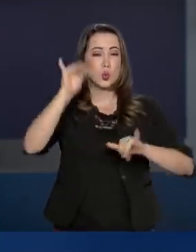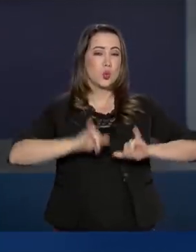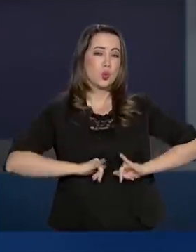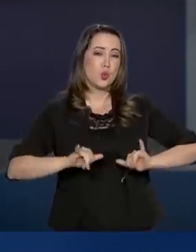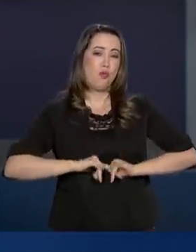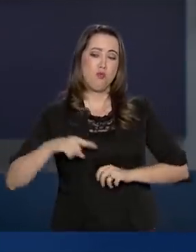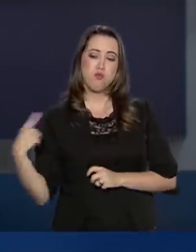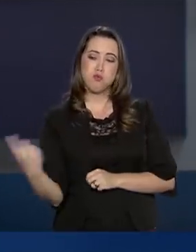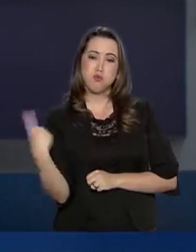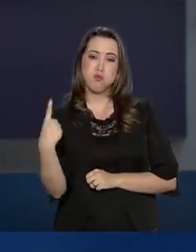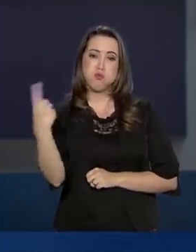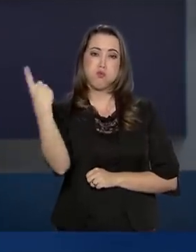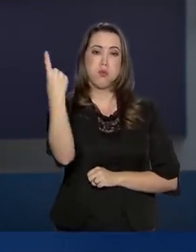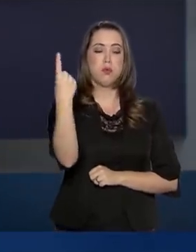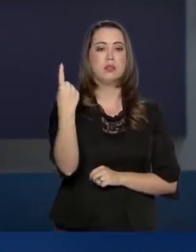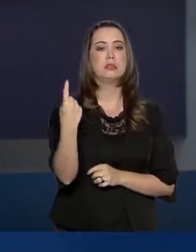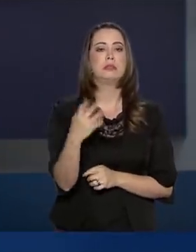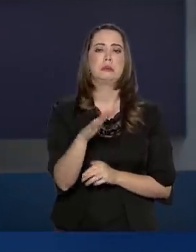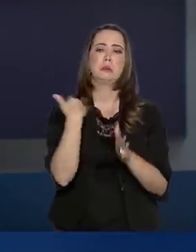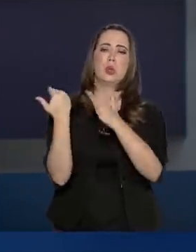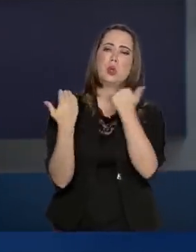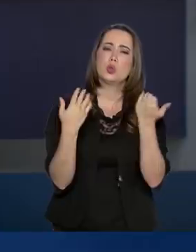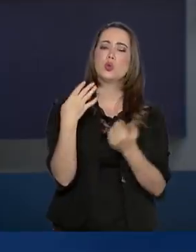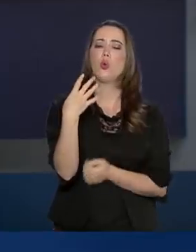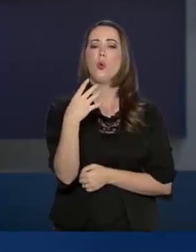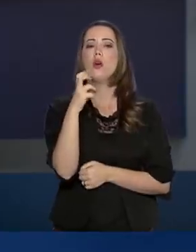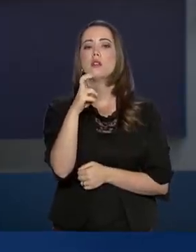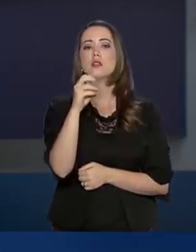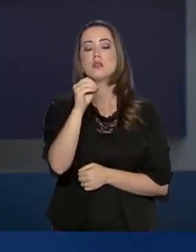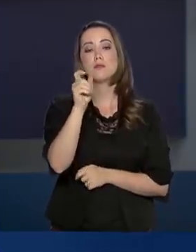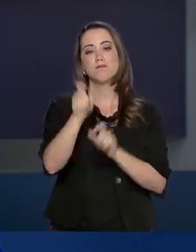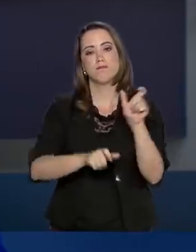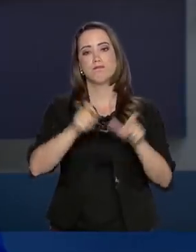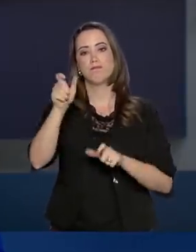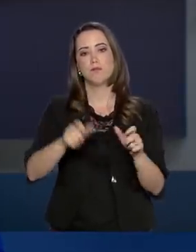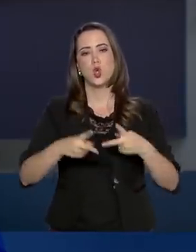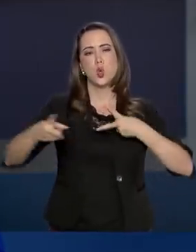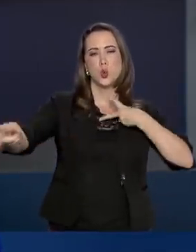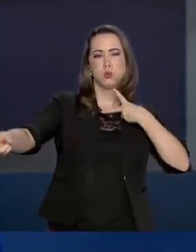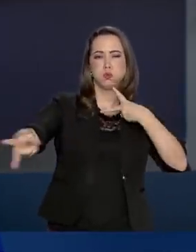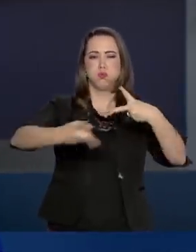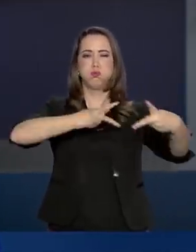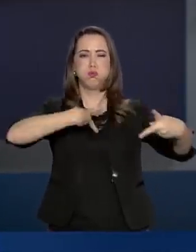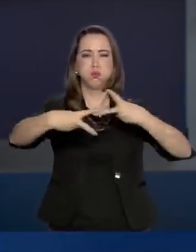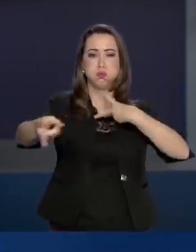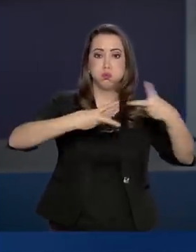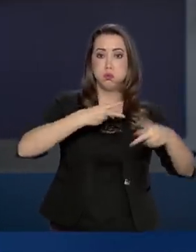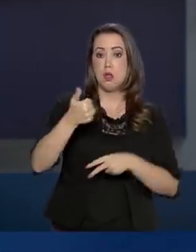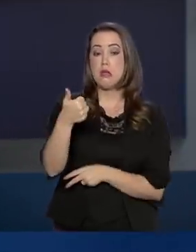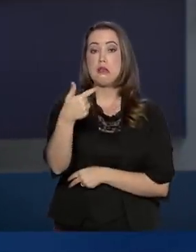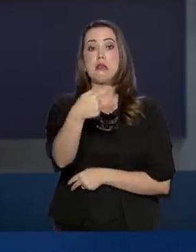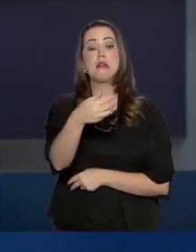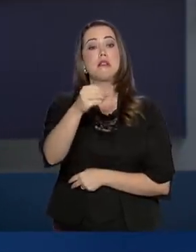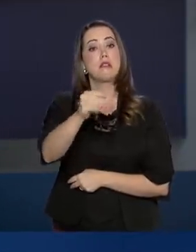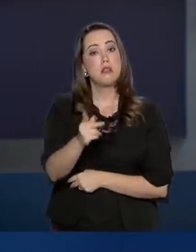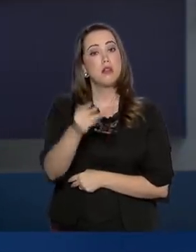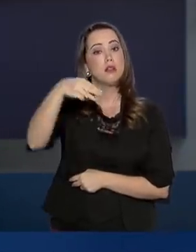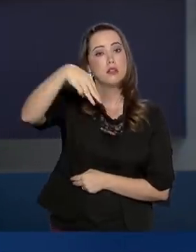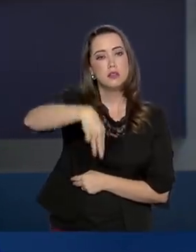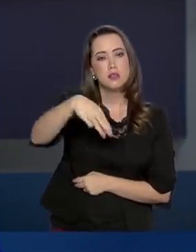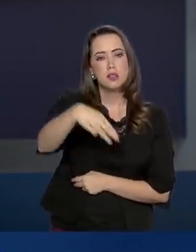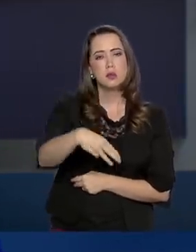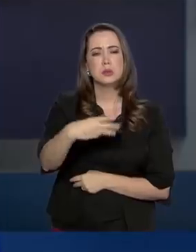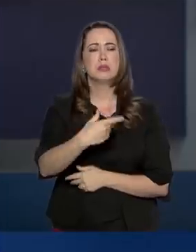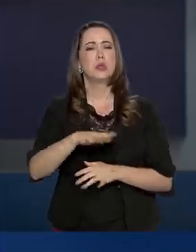ciclone Idai, responsável pela morte de mais de 450 pessoas. Os ventos ultrapassaram os 170 km por